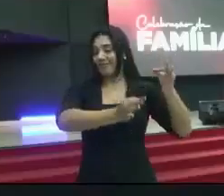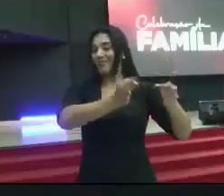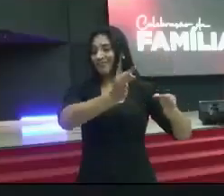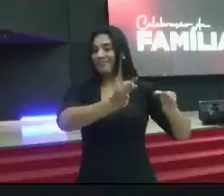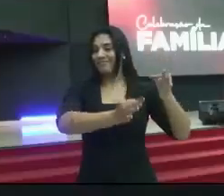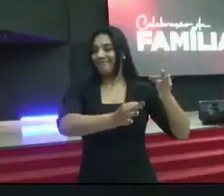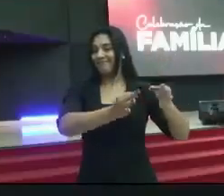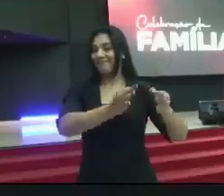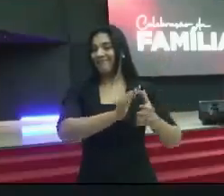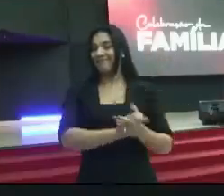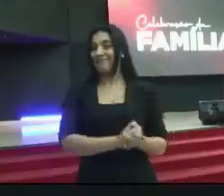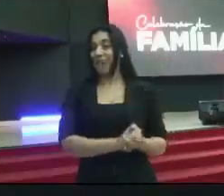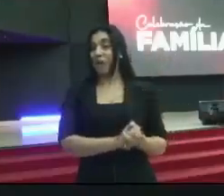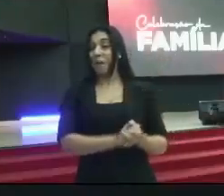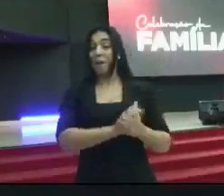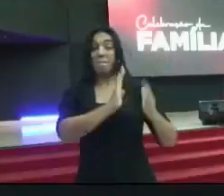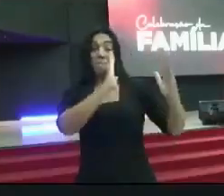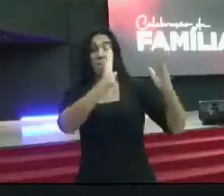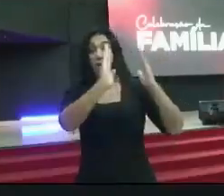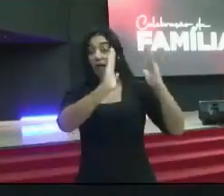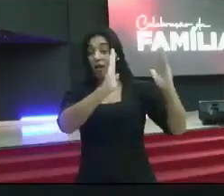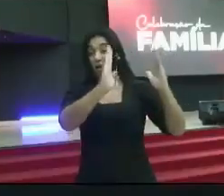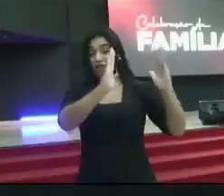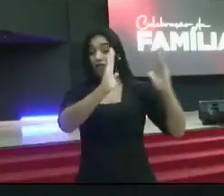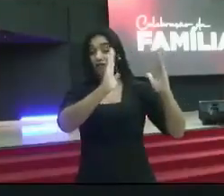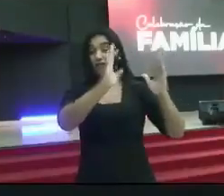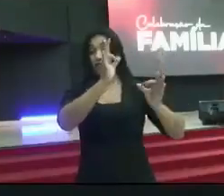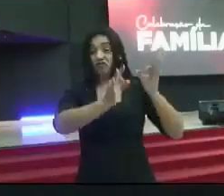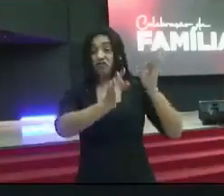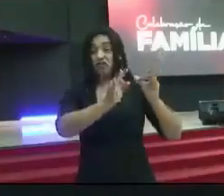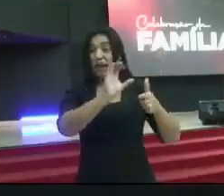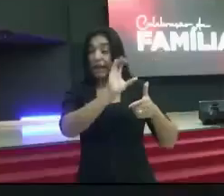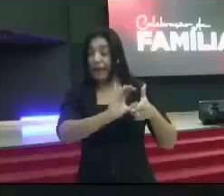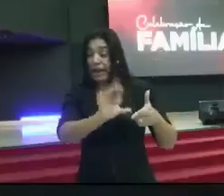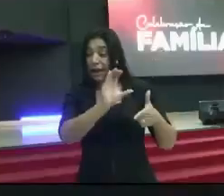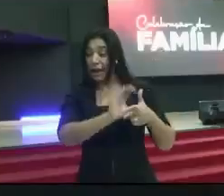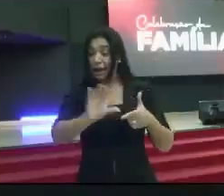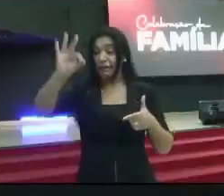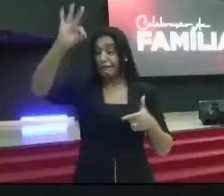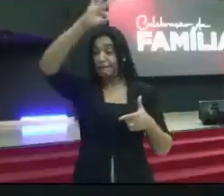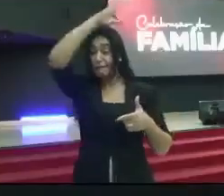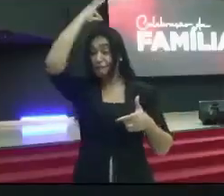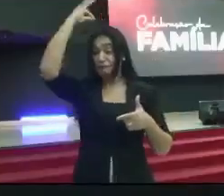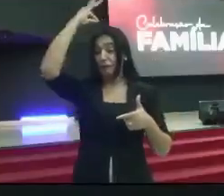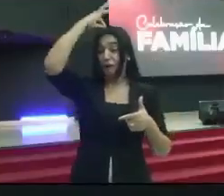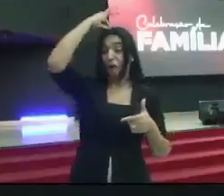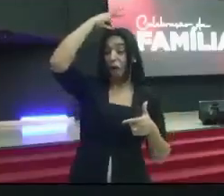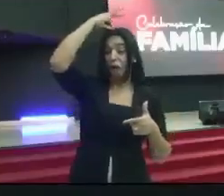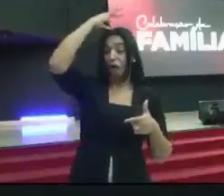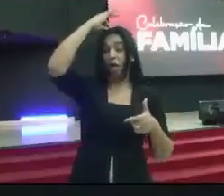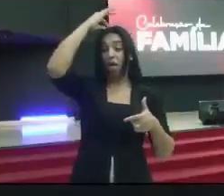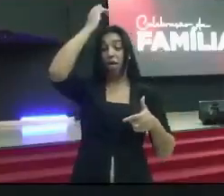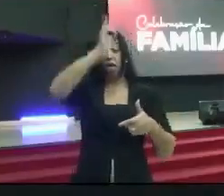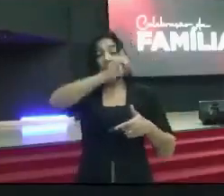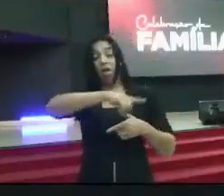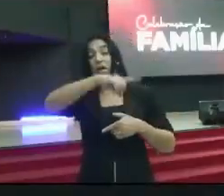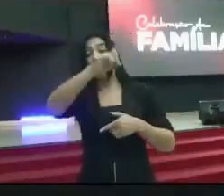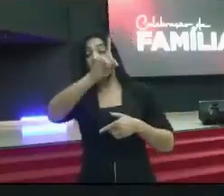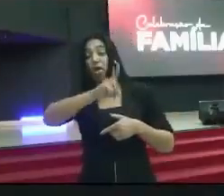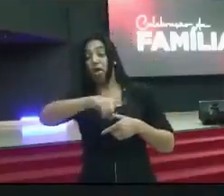juízes, período de crise espiritual, período de oscilação